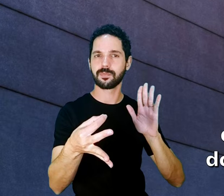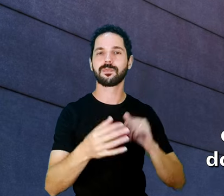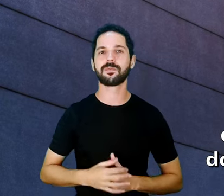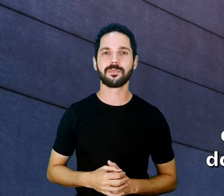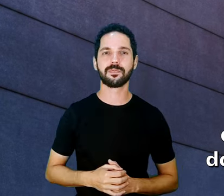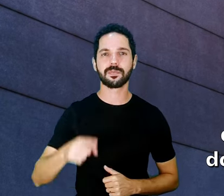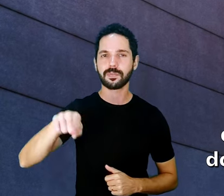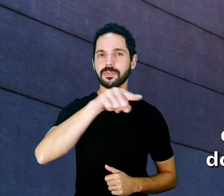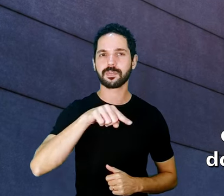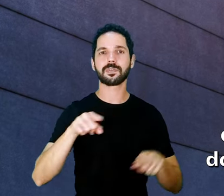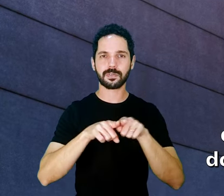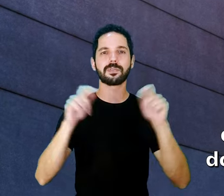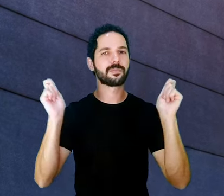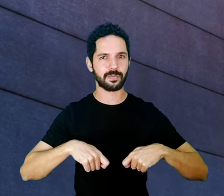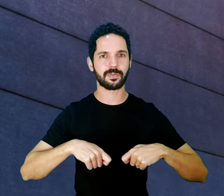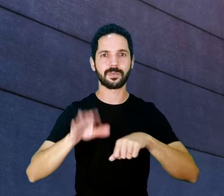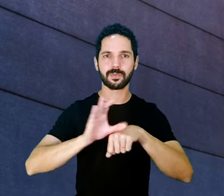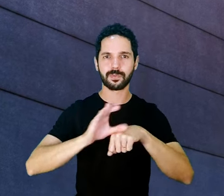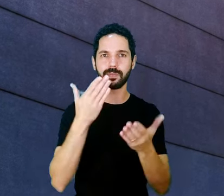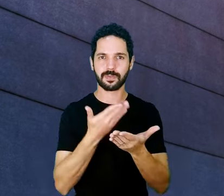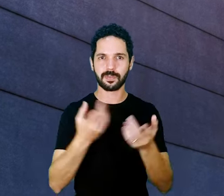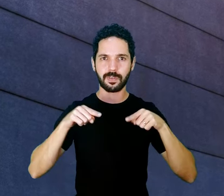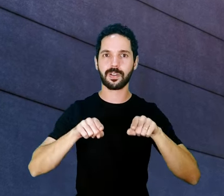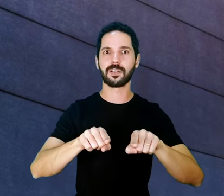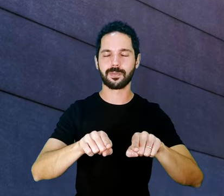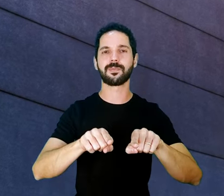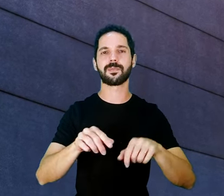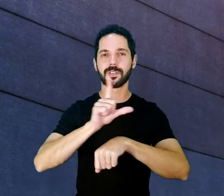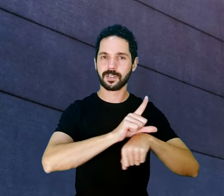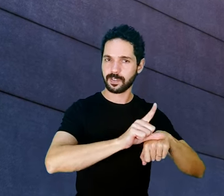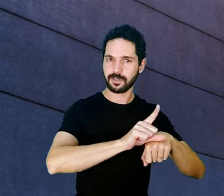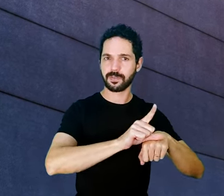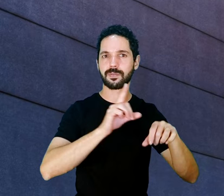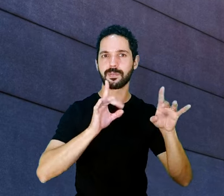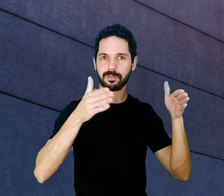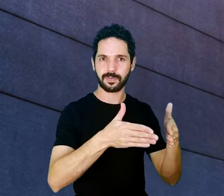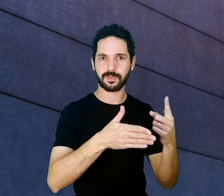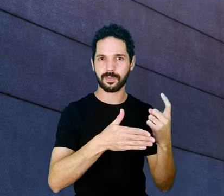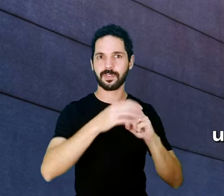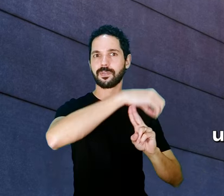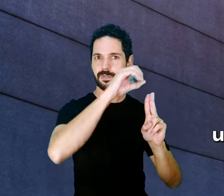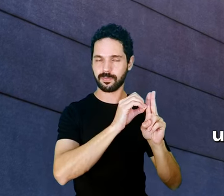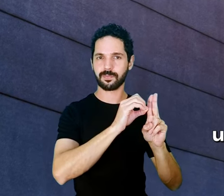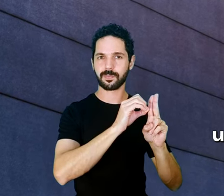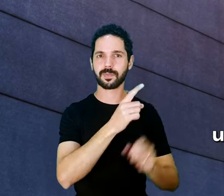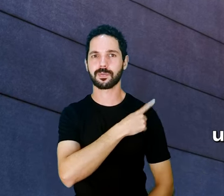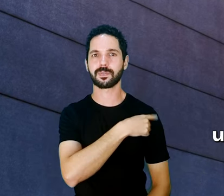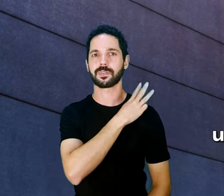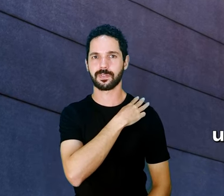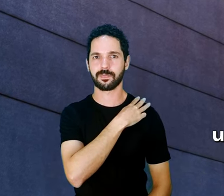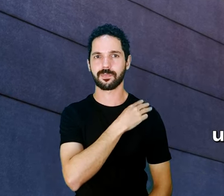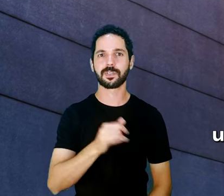quadrimestre, conforme sugerido. Vocês também têm a possibilidade de cursar em paralelo uma das